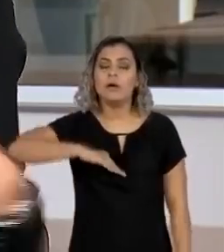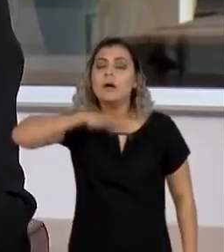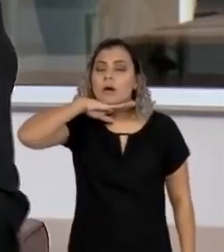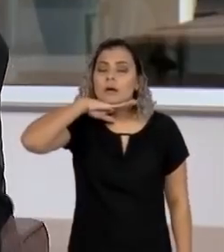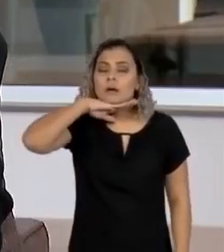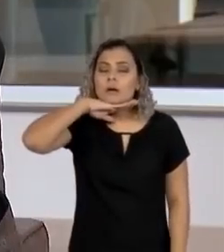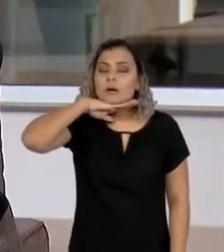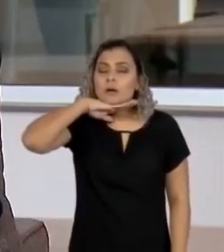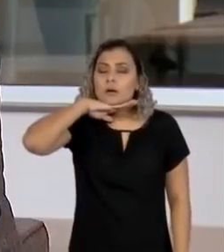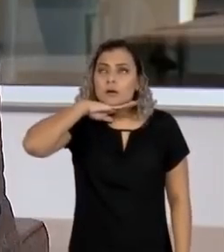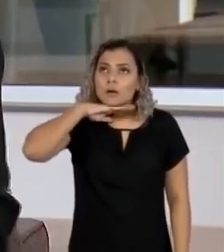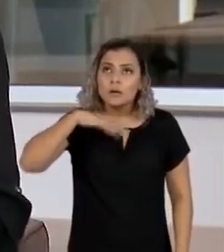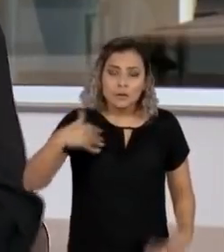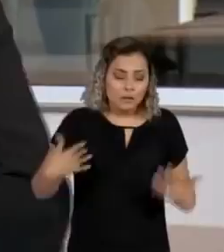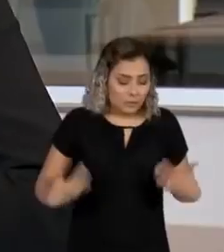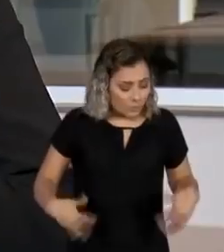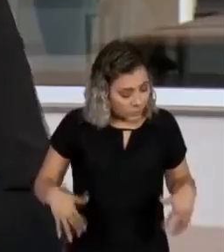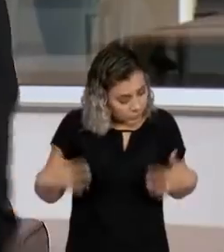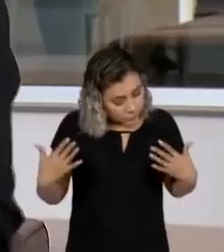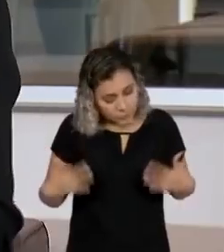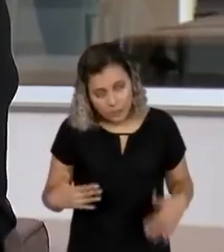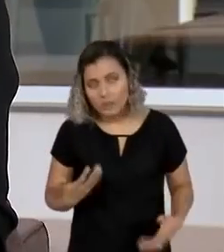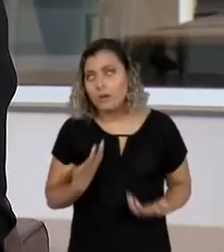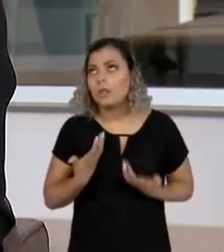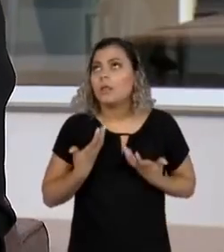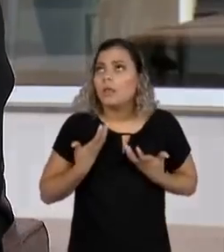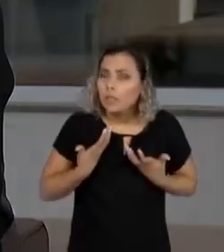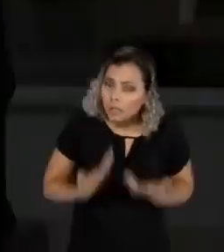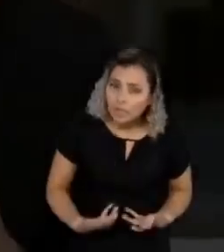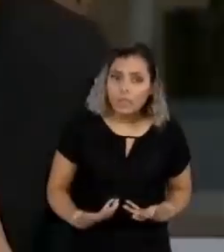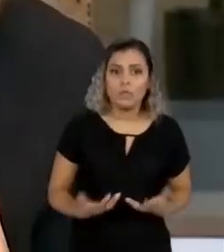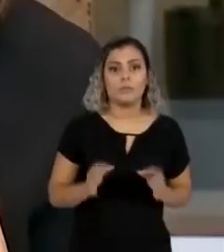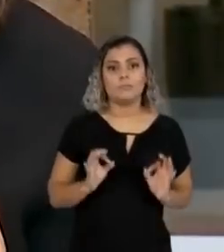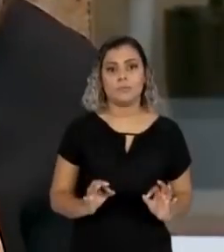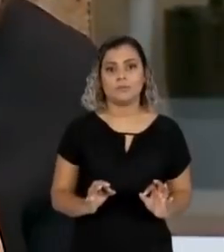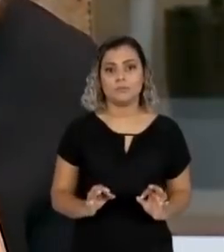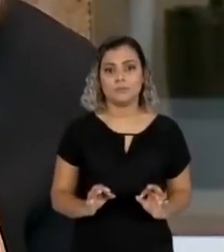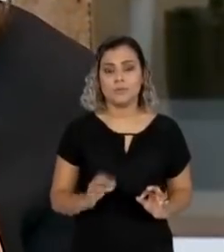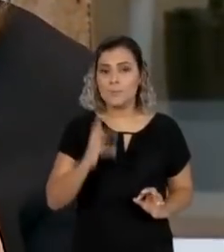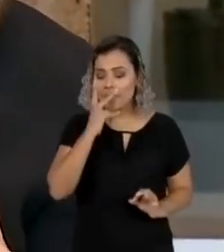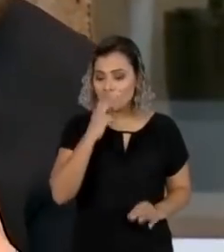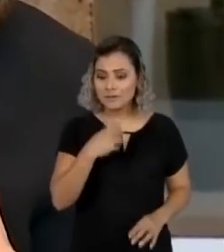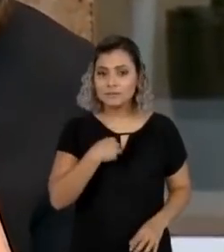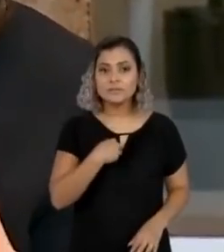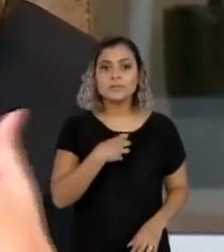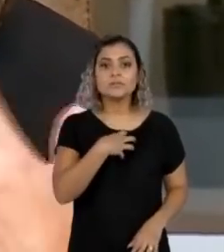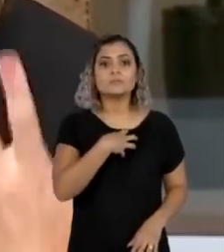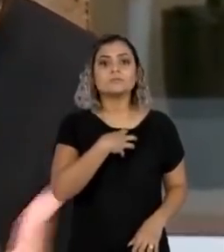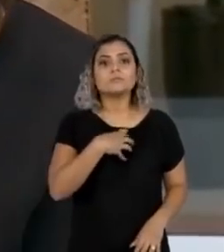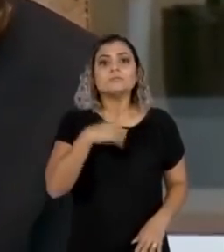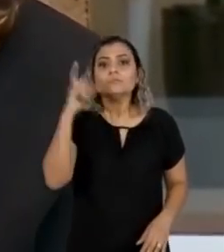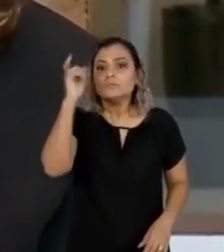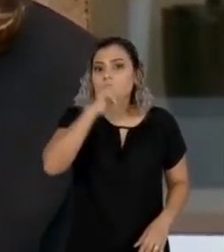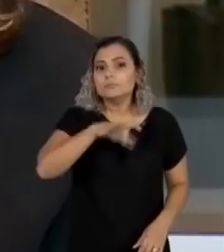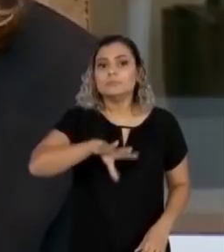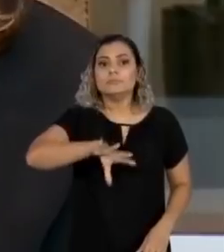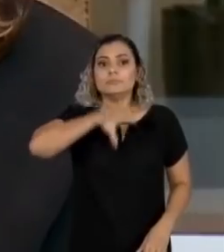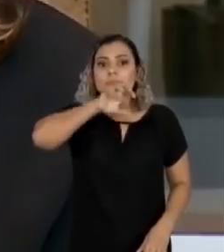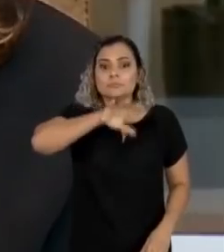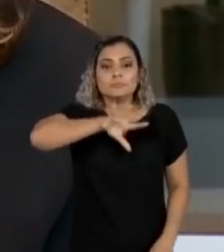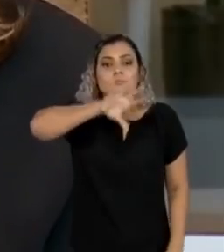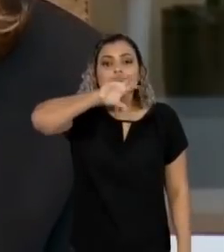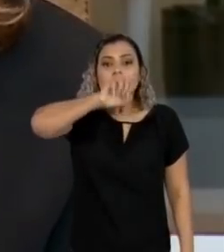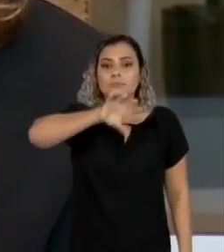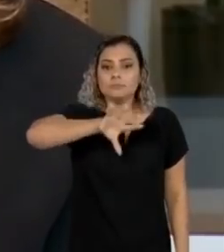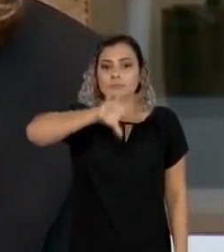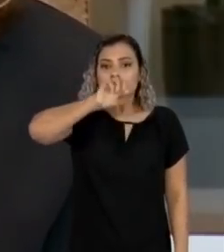Cansaço físico extremo, uma fadiga crônica praticamente. Você tem até dificuldade, às vezes, de